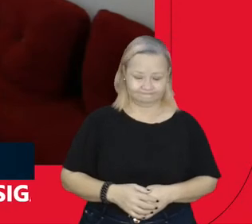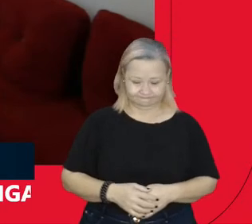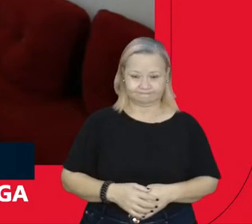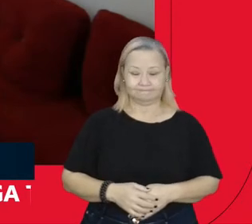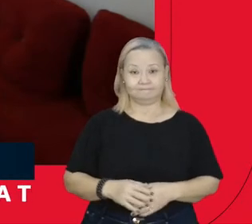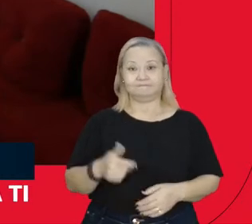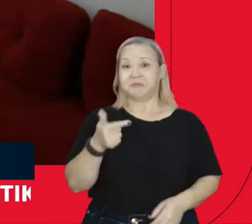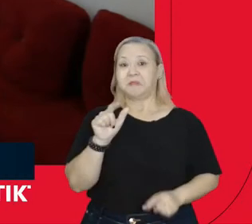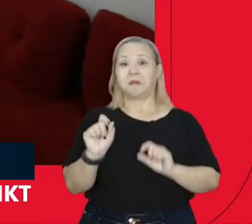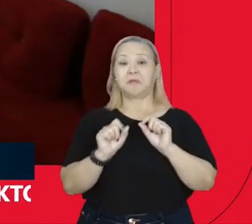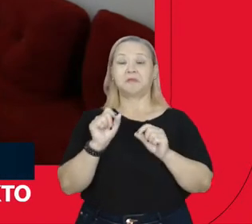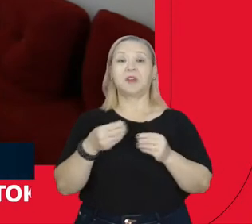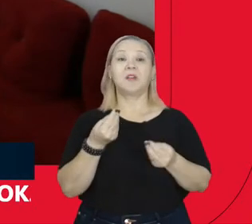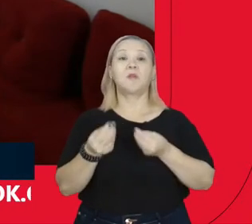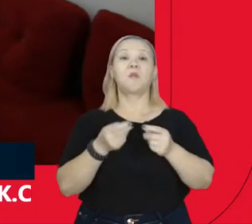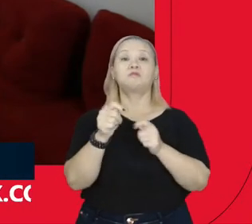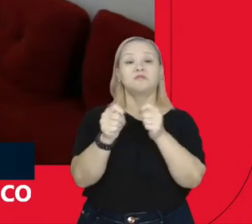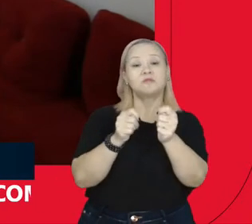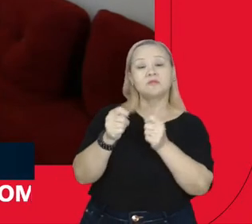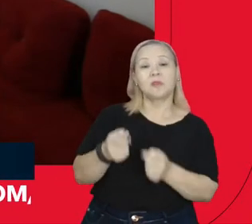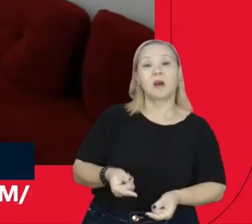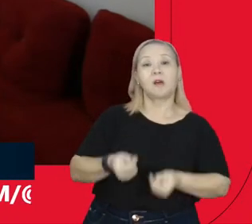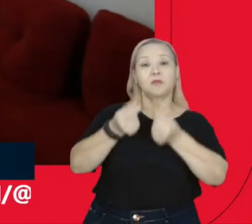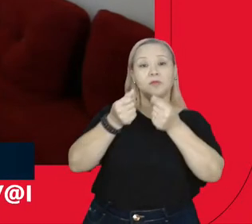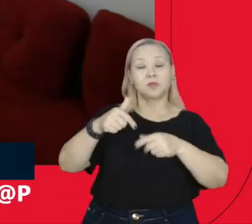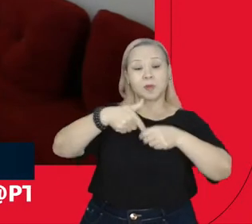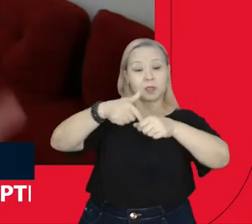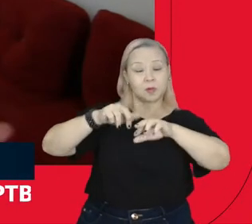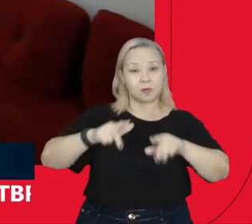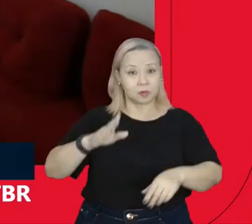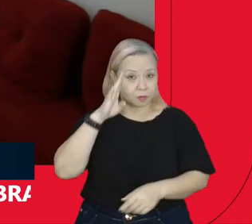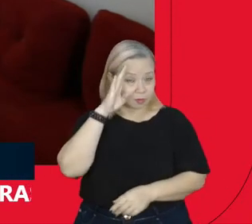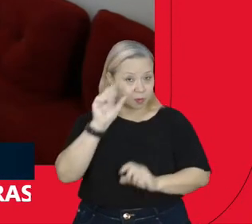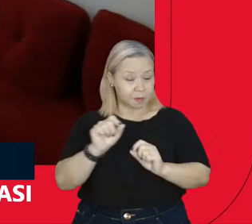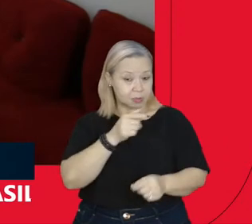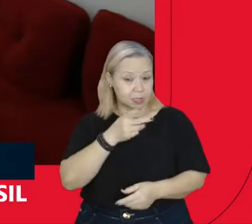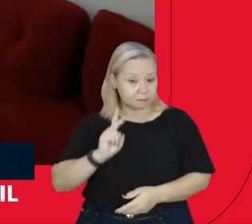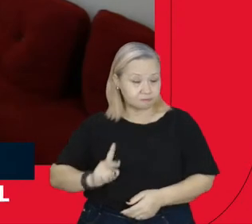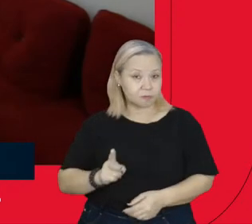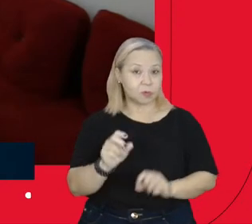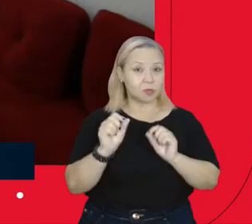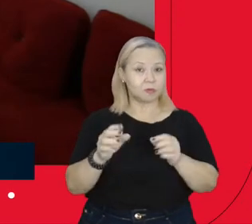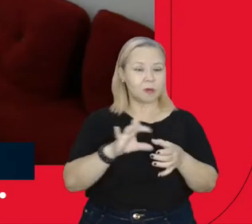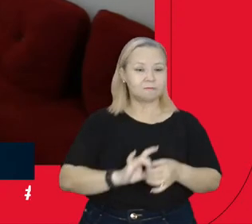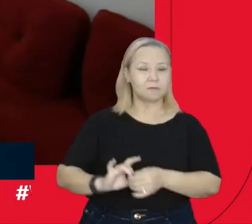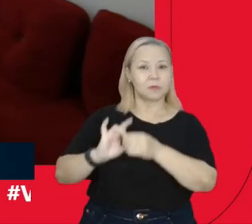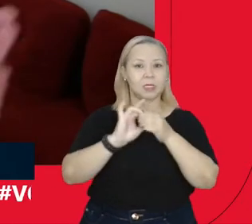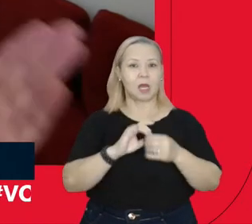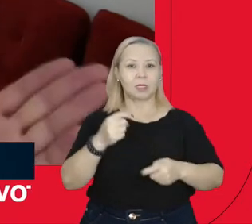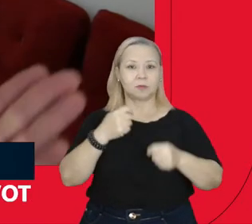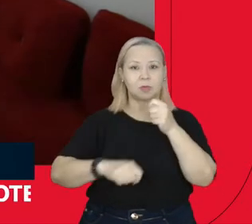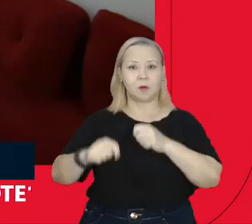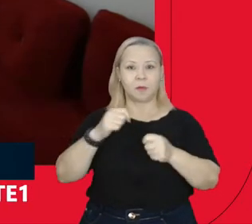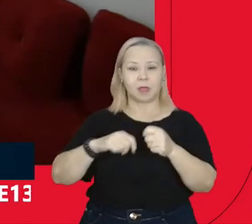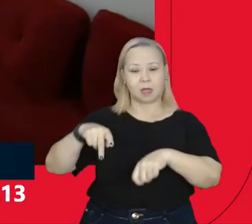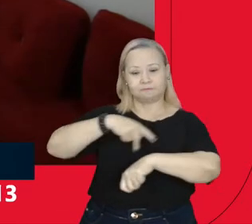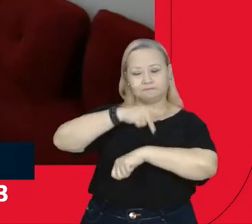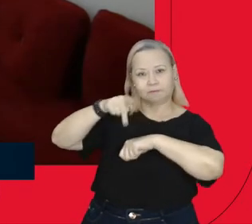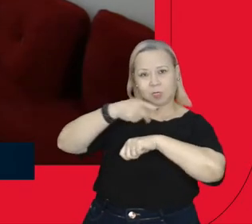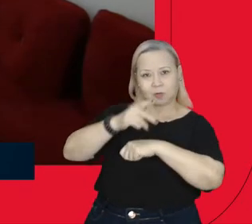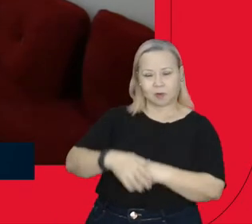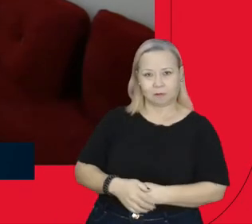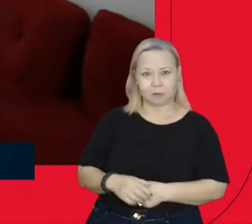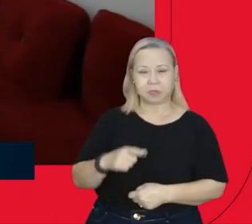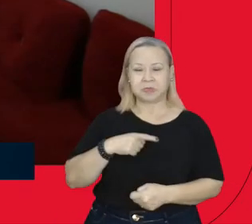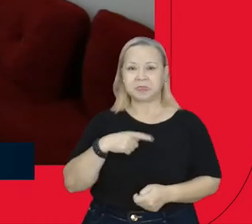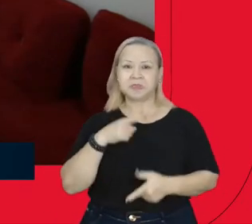tem como segurar o preço dos combustíveis, principalmente se eles continuarem atrelados ao mercado externo e se houver alguma turbulência